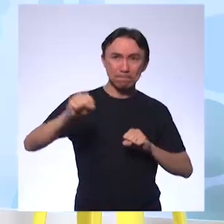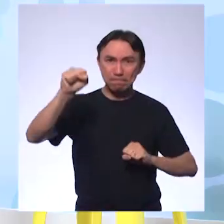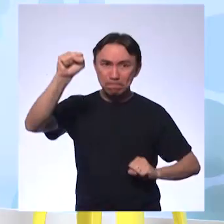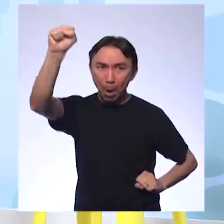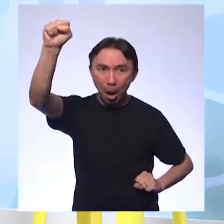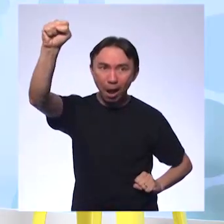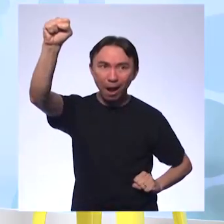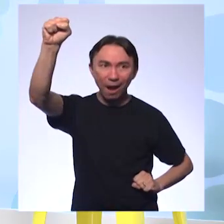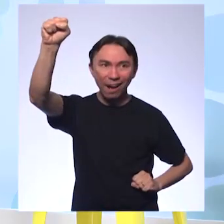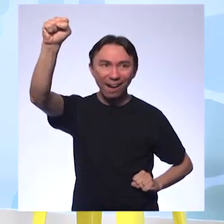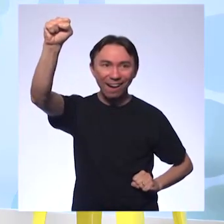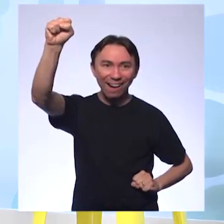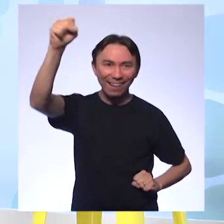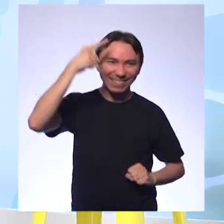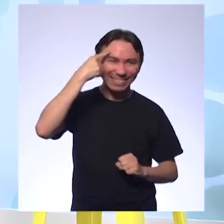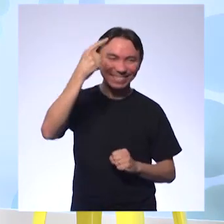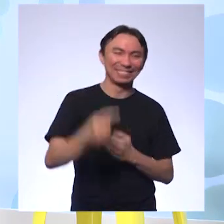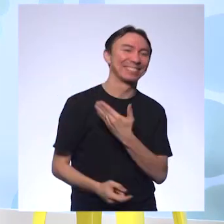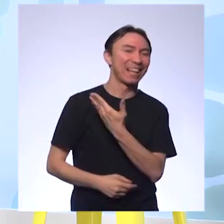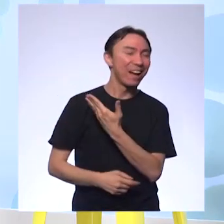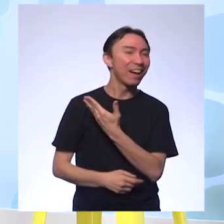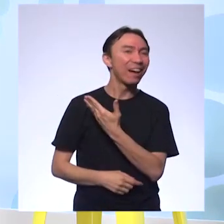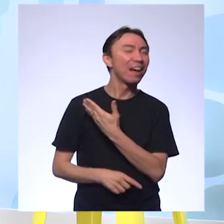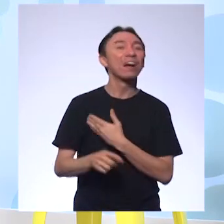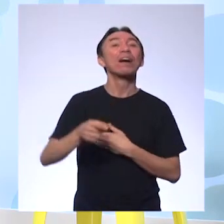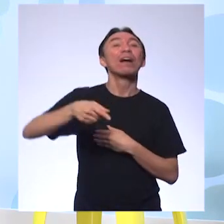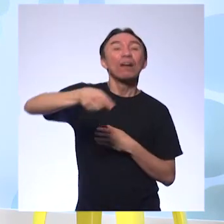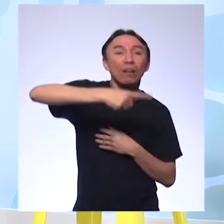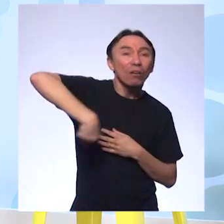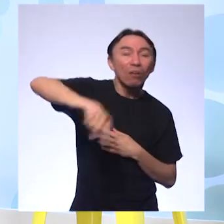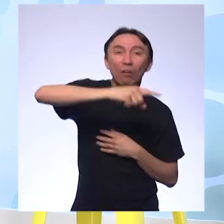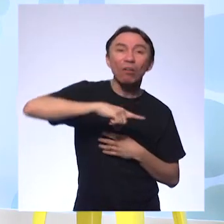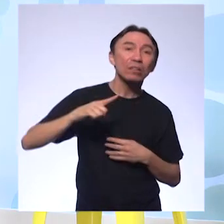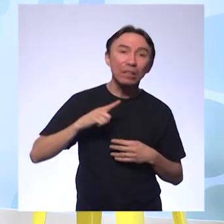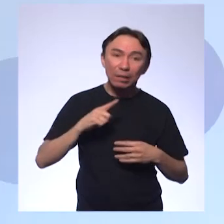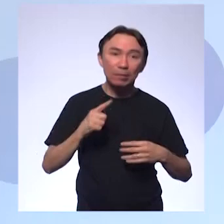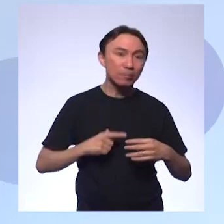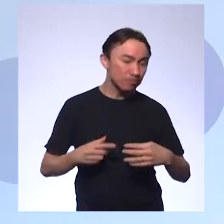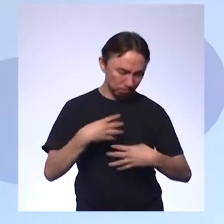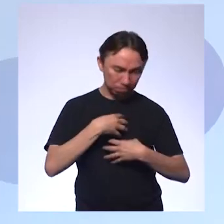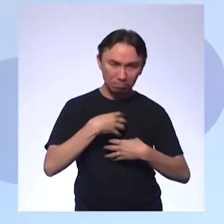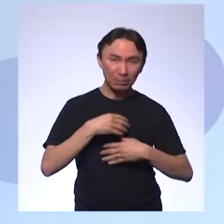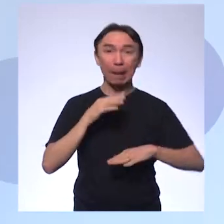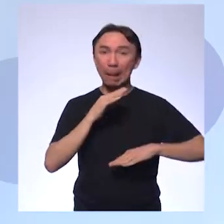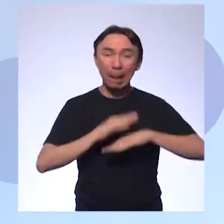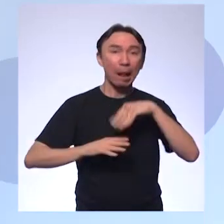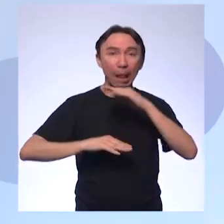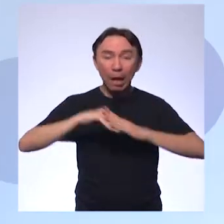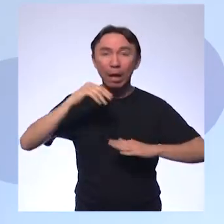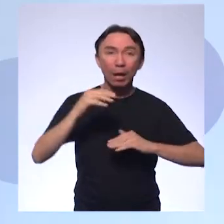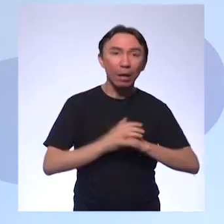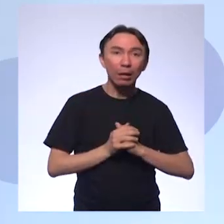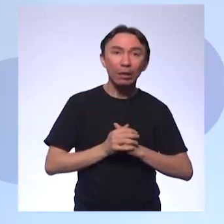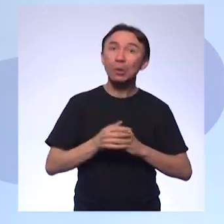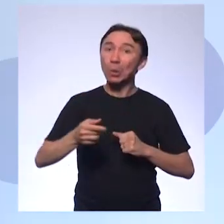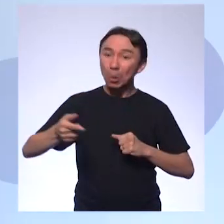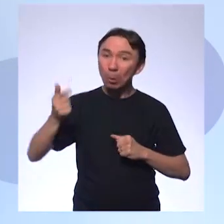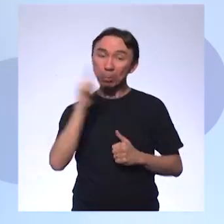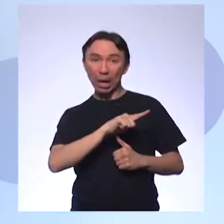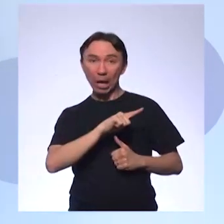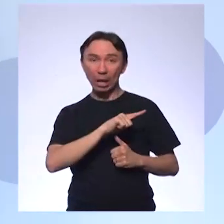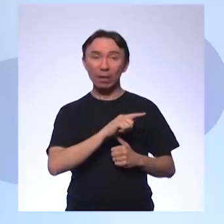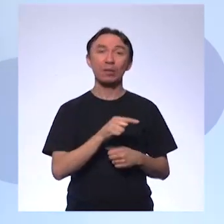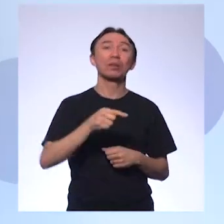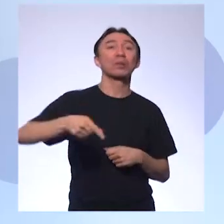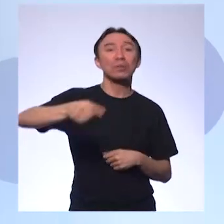a gente tem uma competência ou desenvolve essa competência socioemocional, a gente deixa de sucumbir